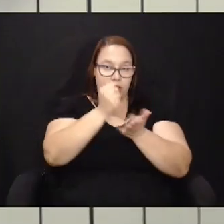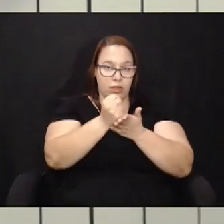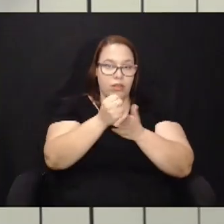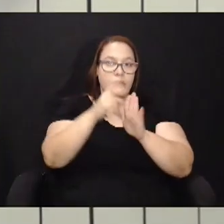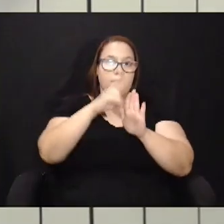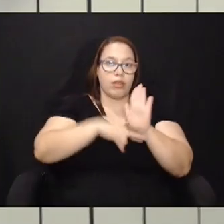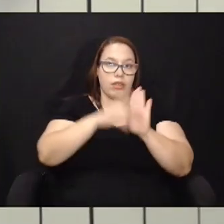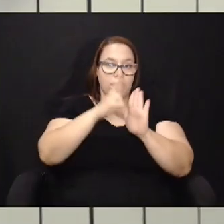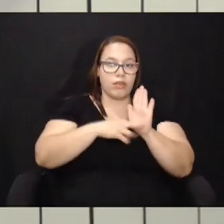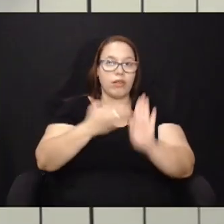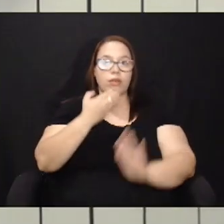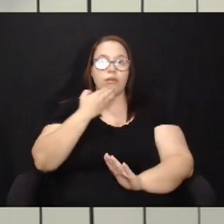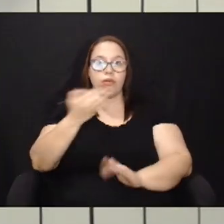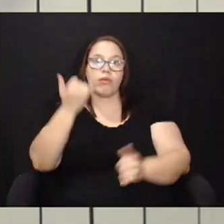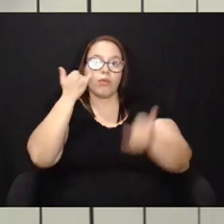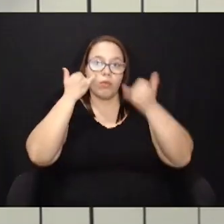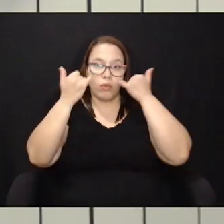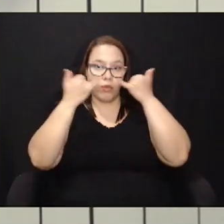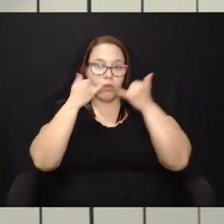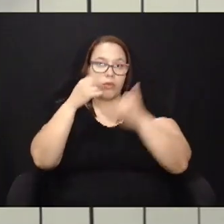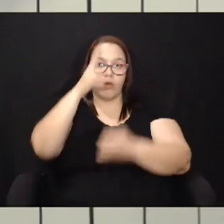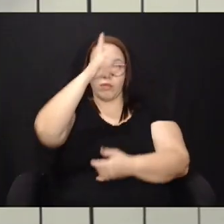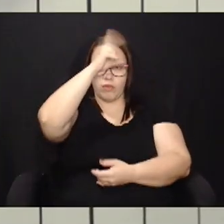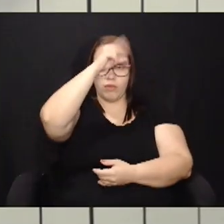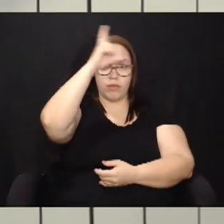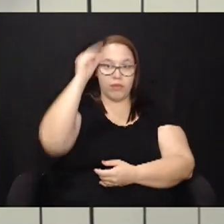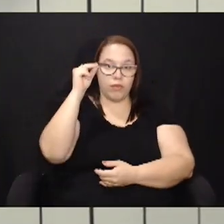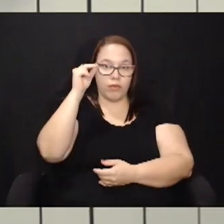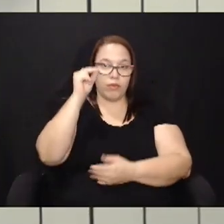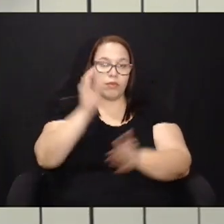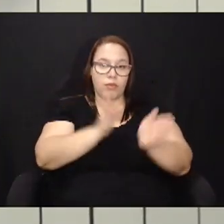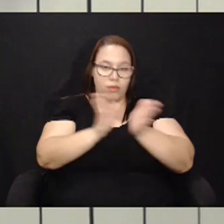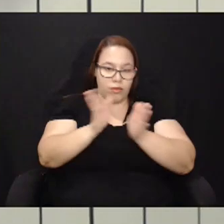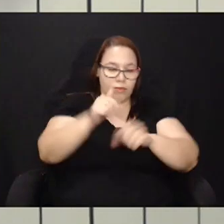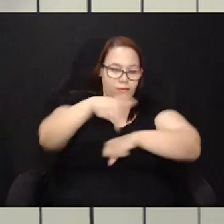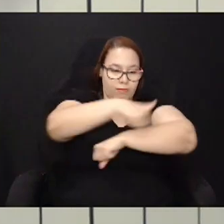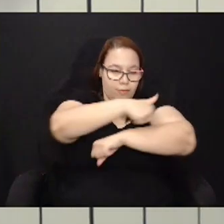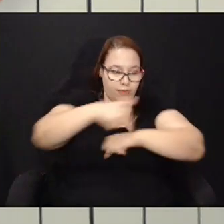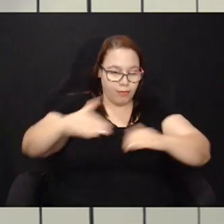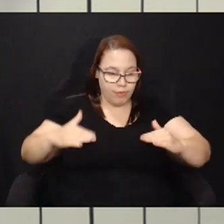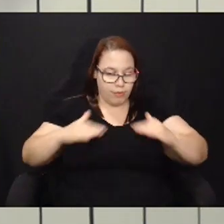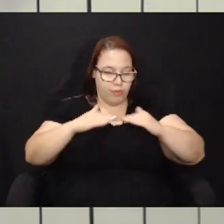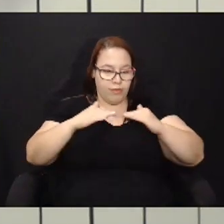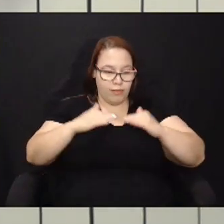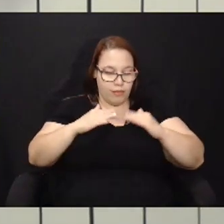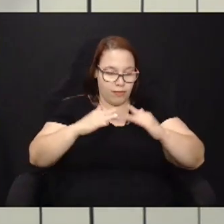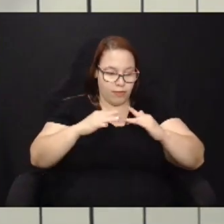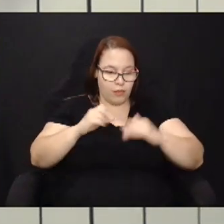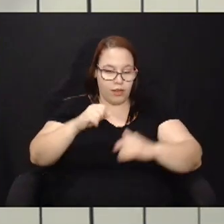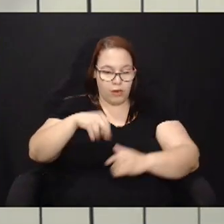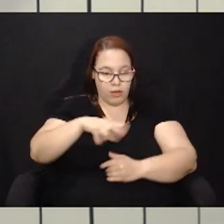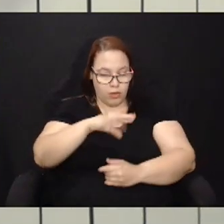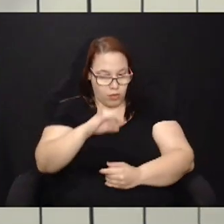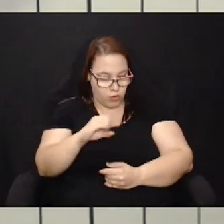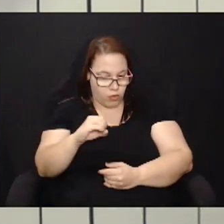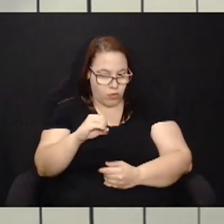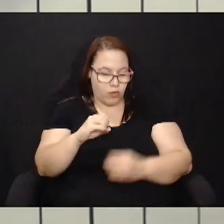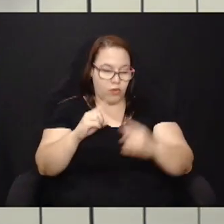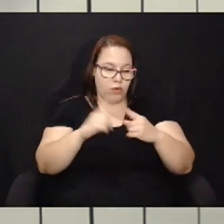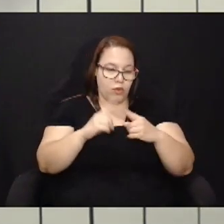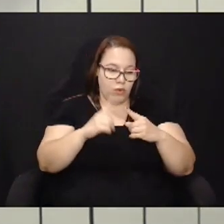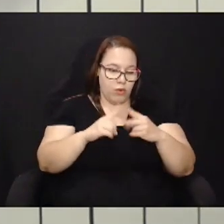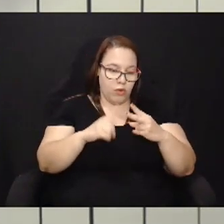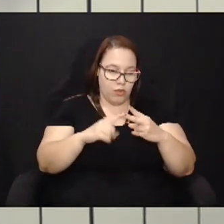pediu informações à Prefeitura sobre uma via que liga, a Rua Antônio Menas Filho à Rua Cabo